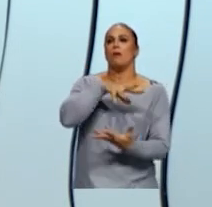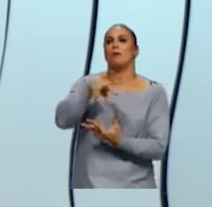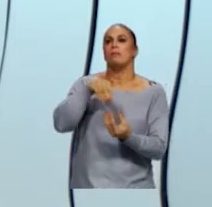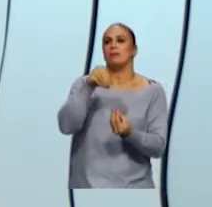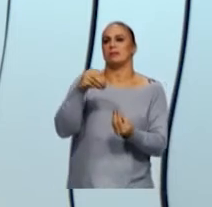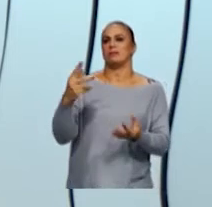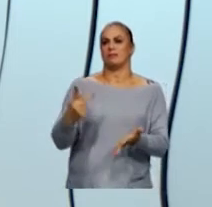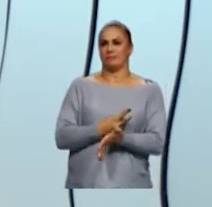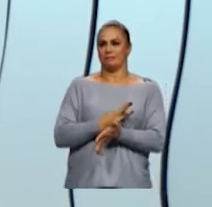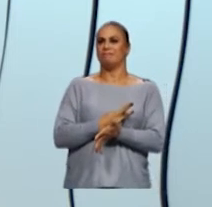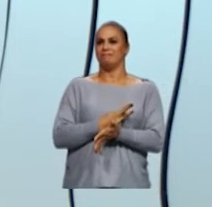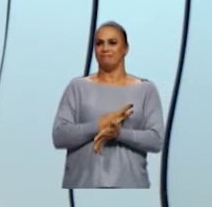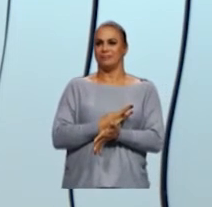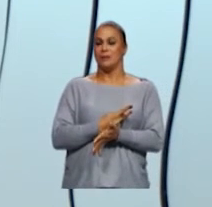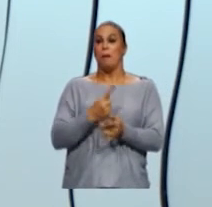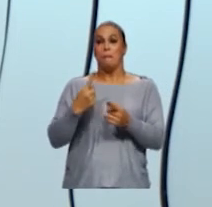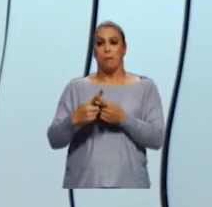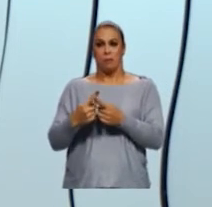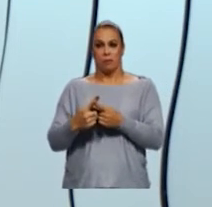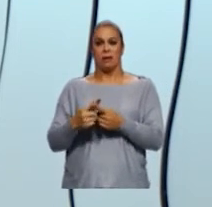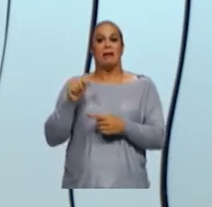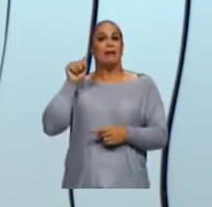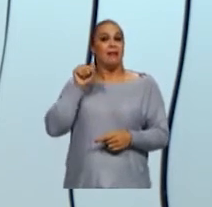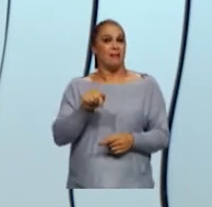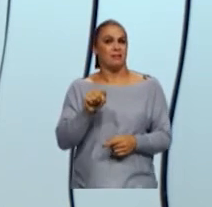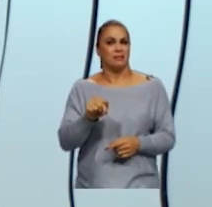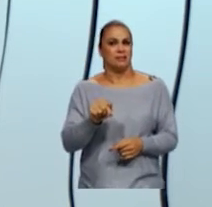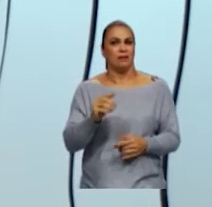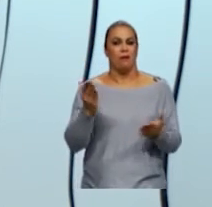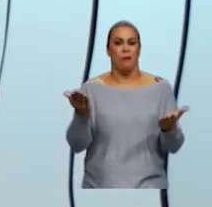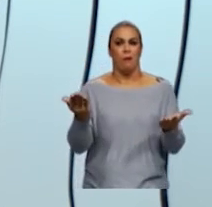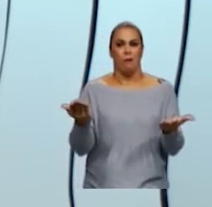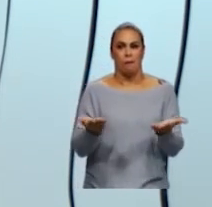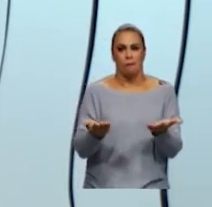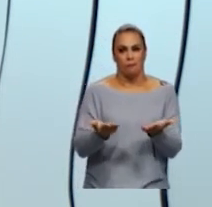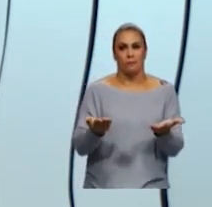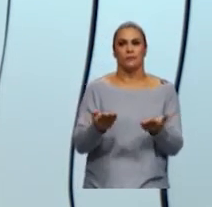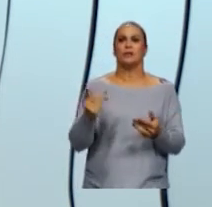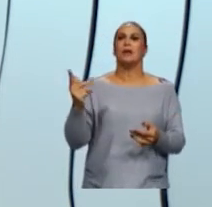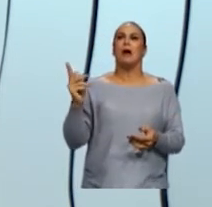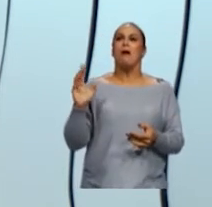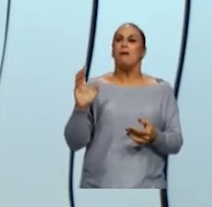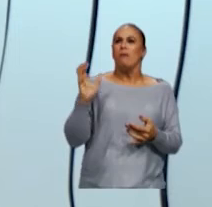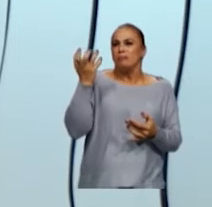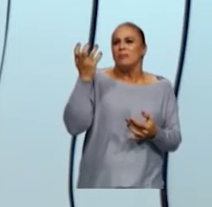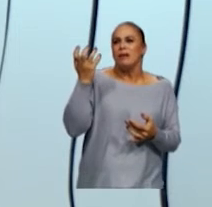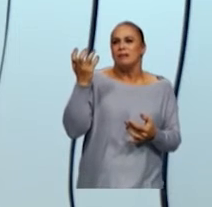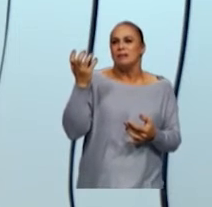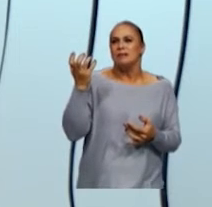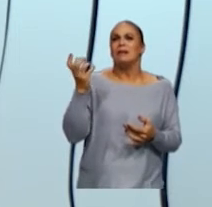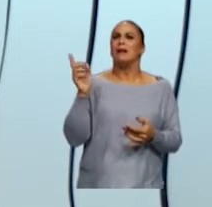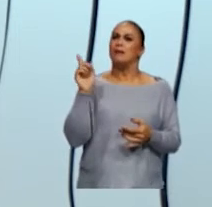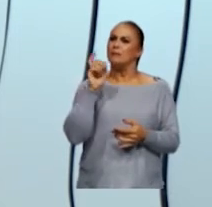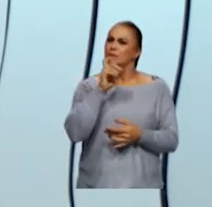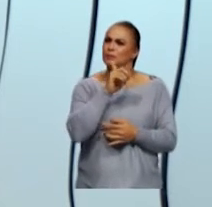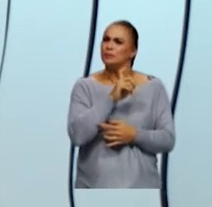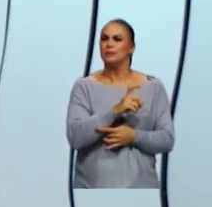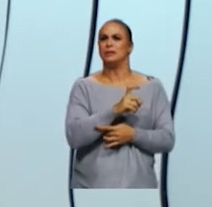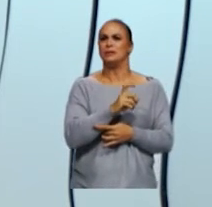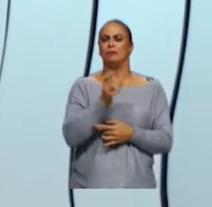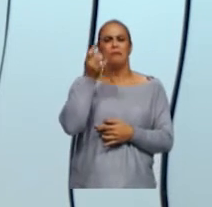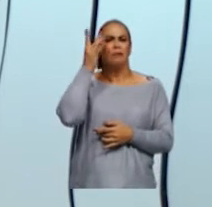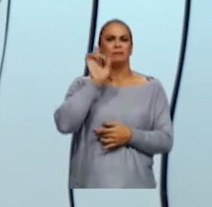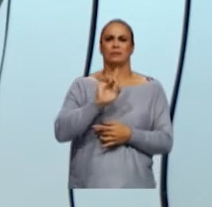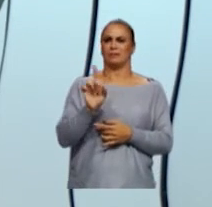de verdade, ela é uma globalização perversa. E ela é uma globalização que acirra as desigualdades. Então,